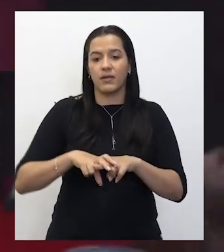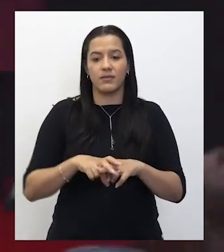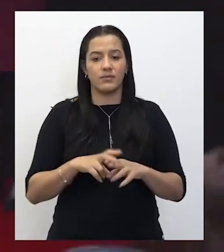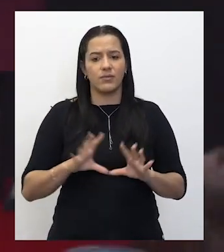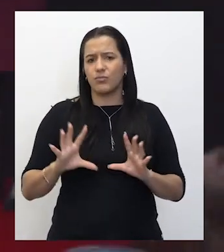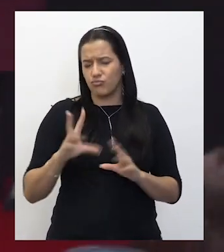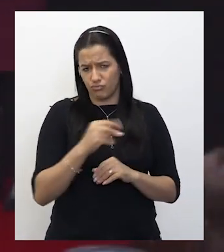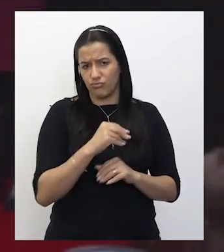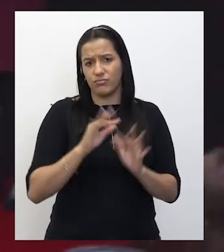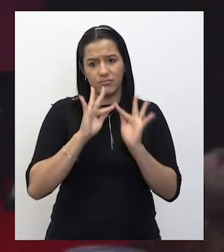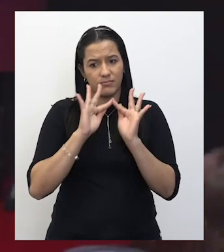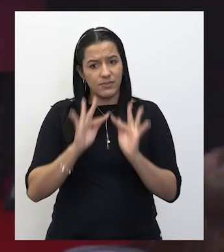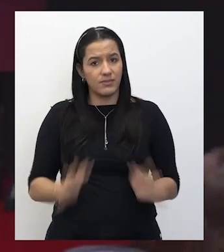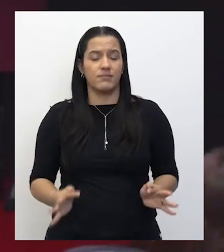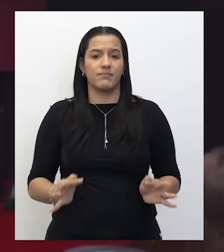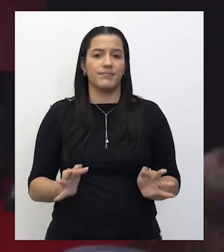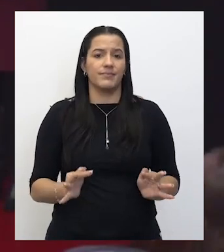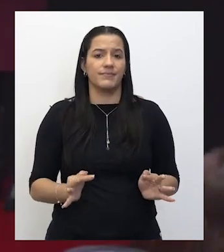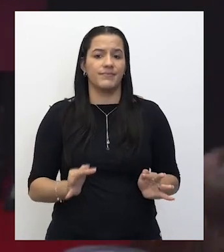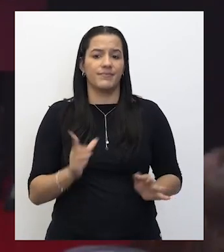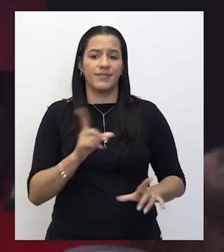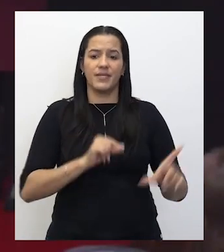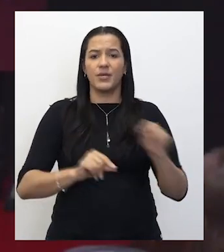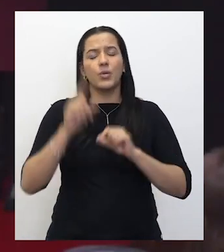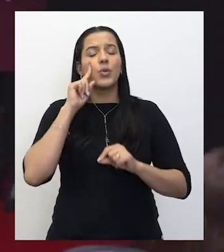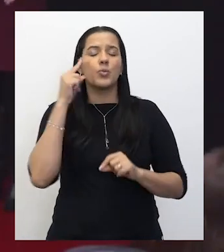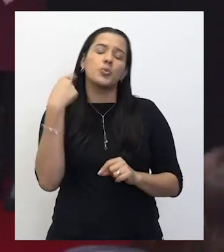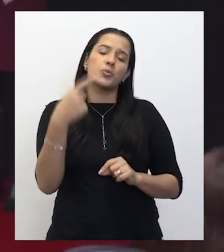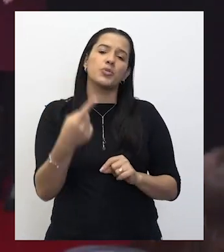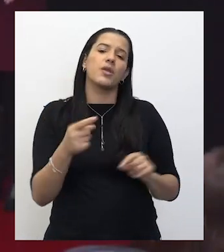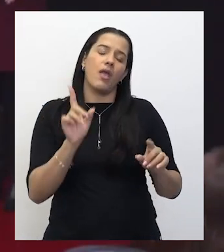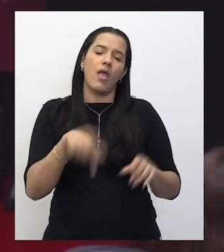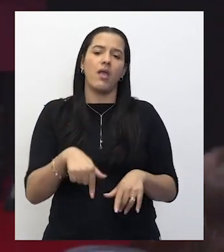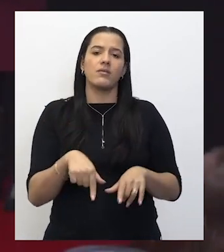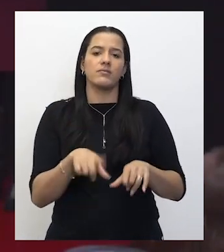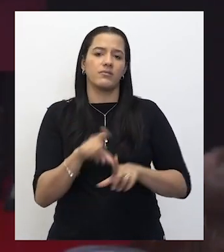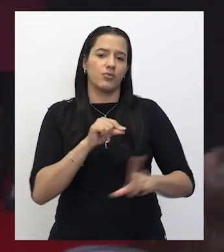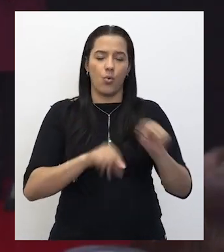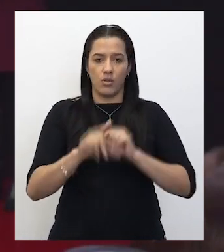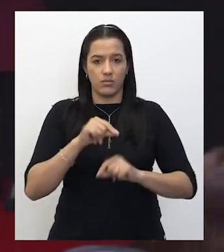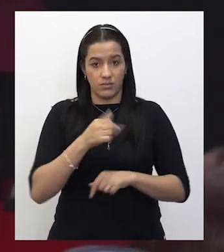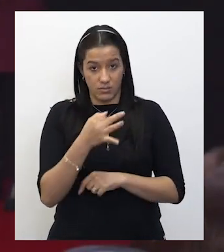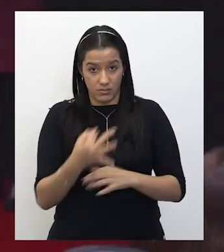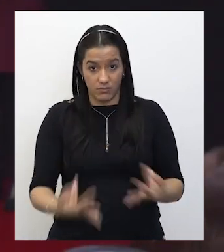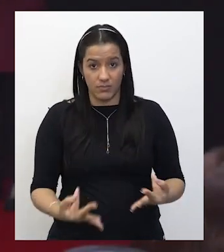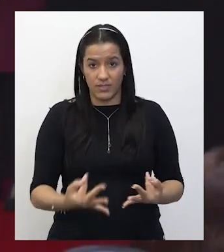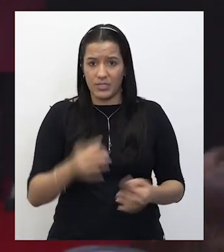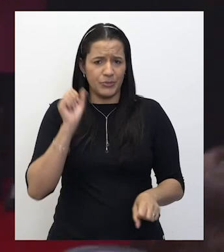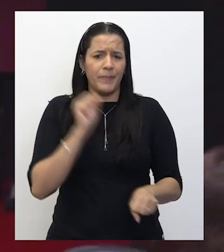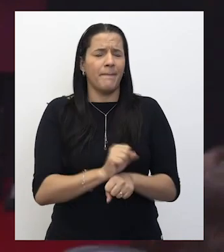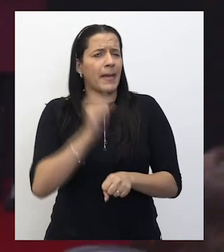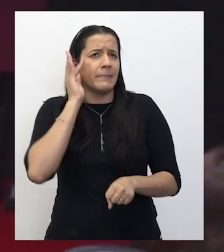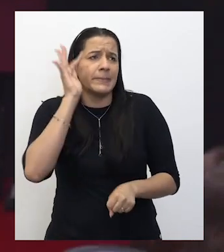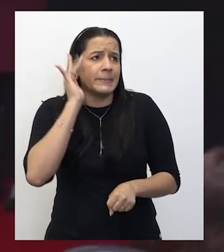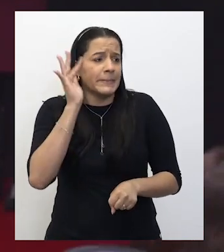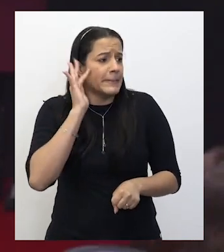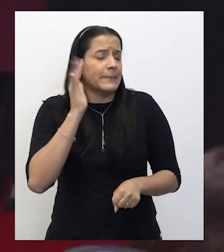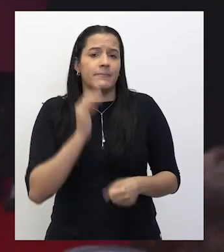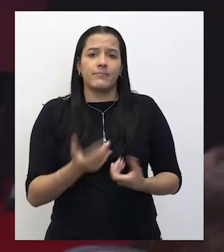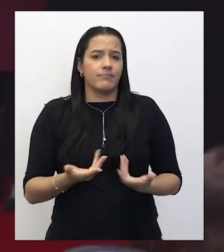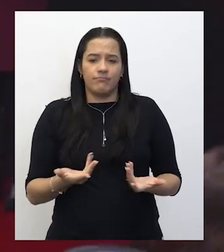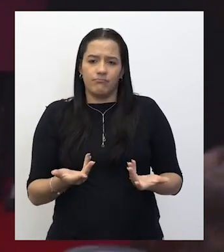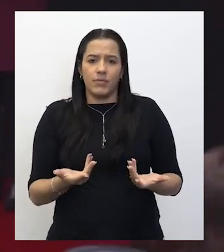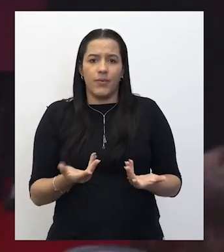escolhas simples. Grande maioria das escolhas que a gente faz no dia a dia são escolhas simples. A gente não para pensar muito sobre elas. Elas são quase